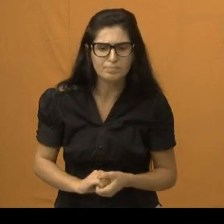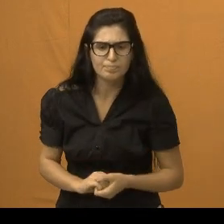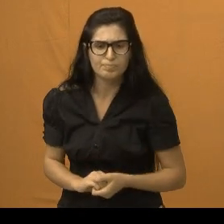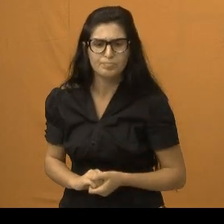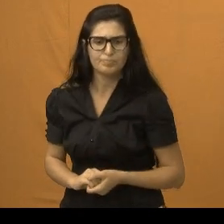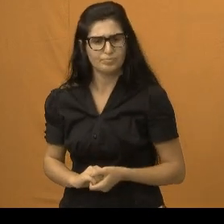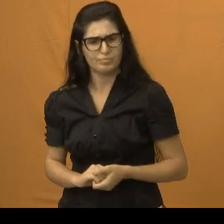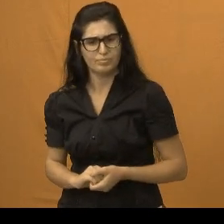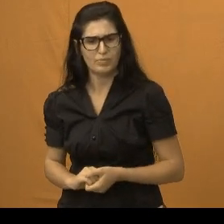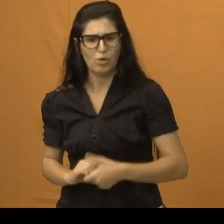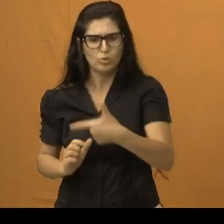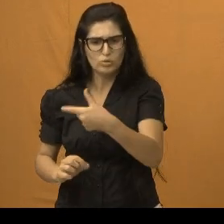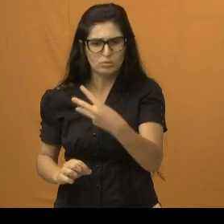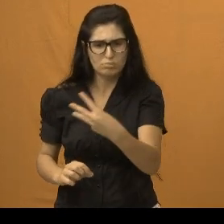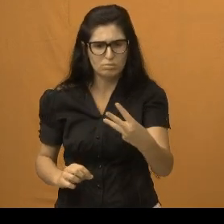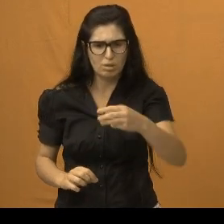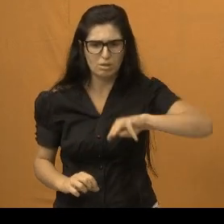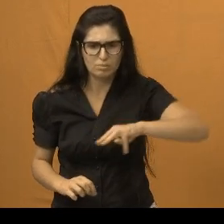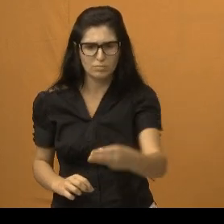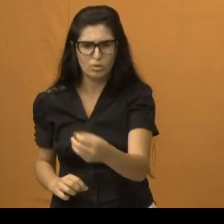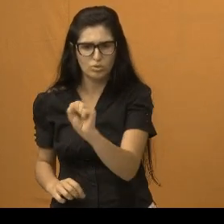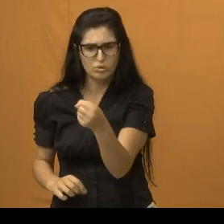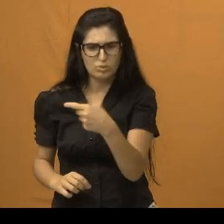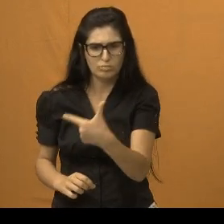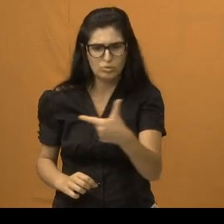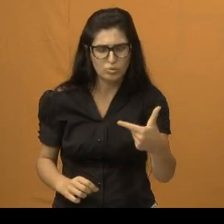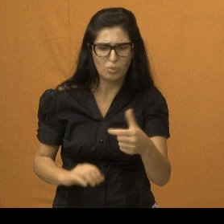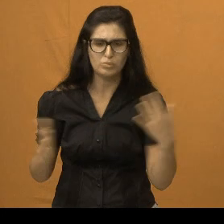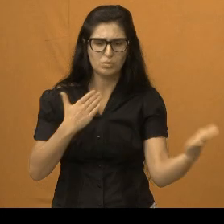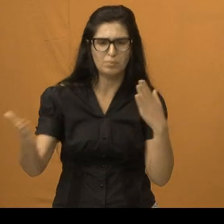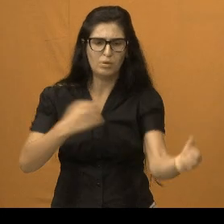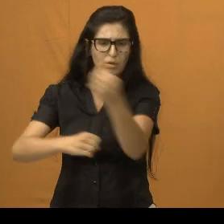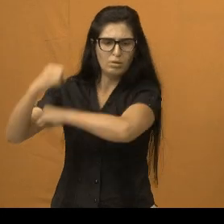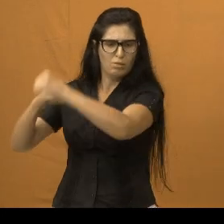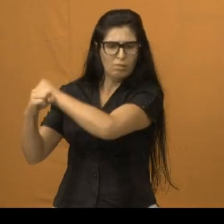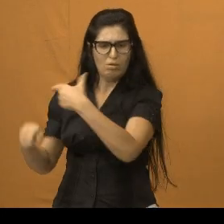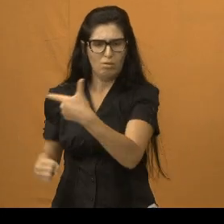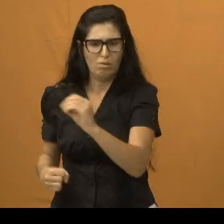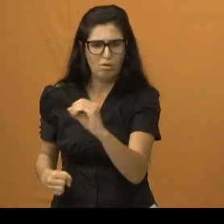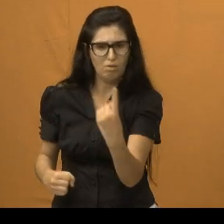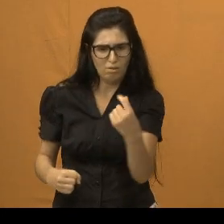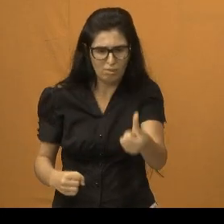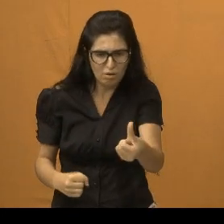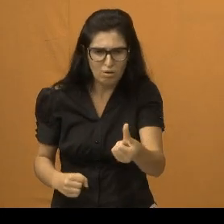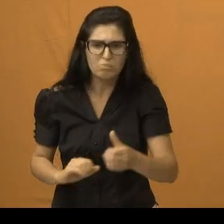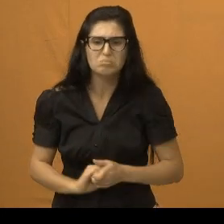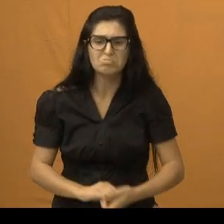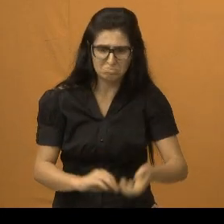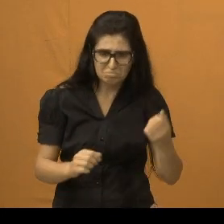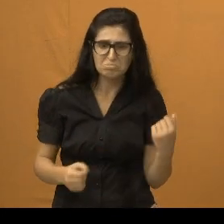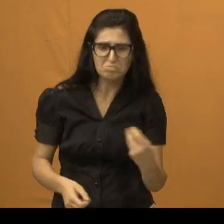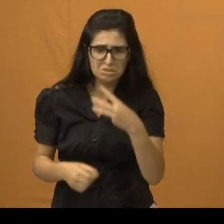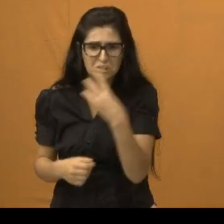233.822.000 do ano anterior, na qual, no ano anterior de 2016, né, chegou-se a